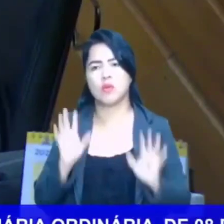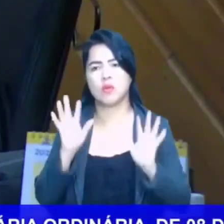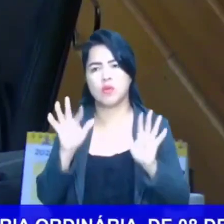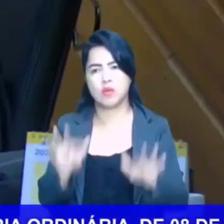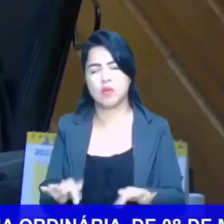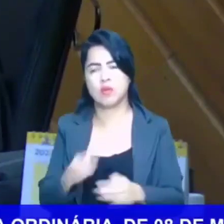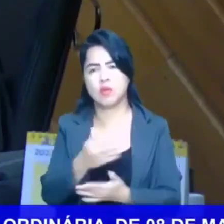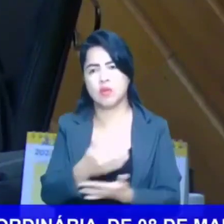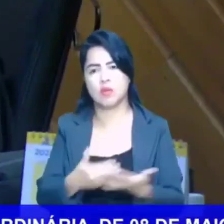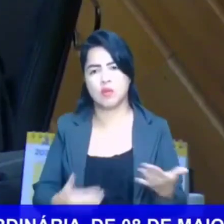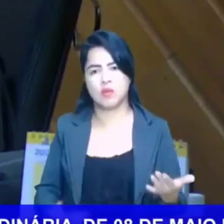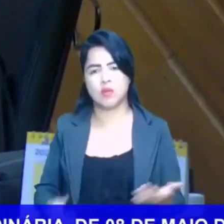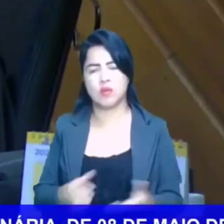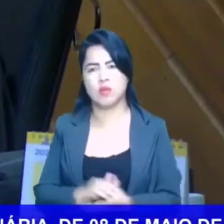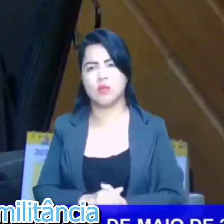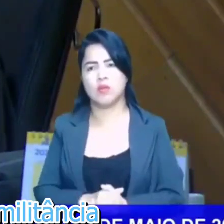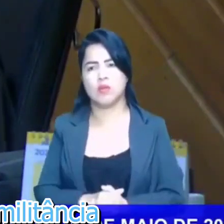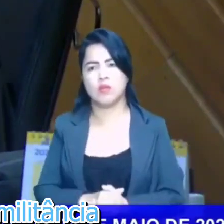de prestação,